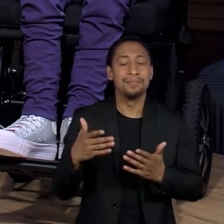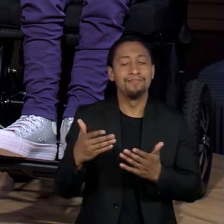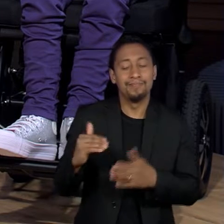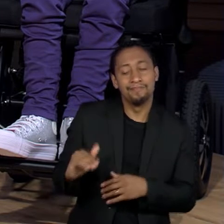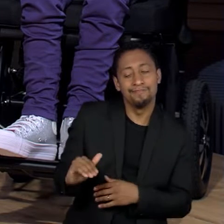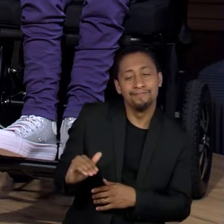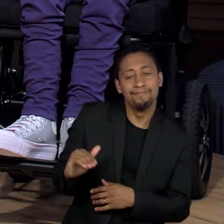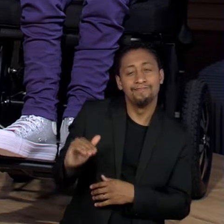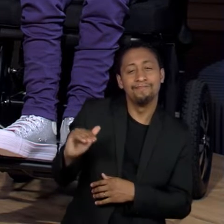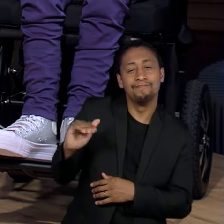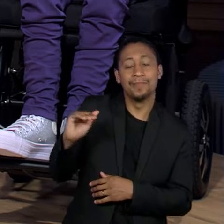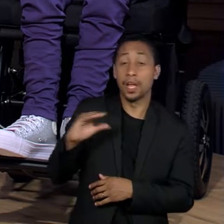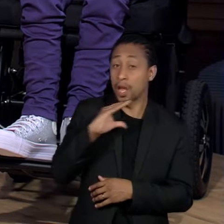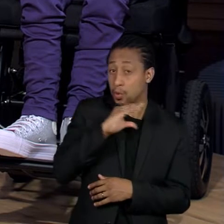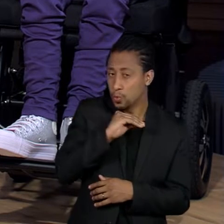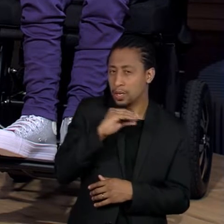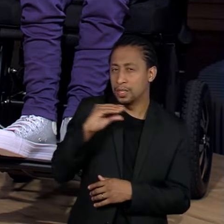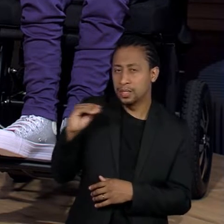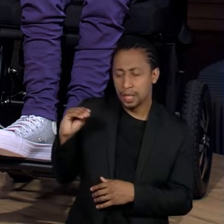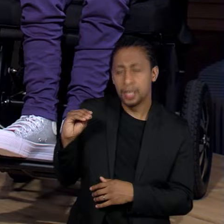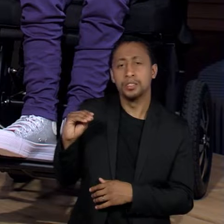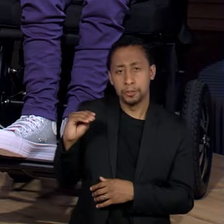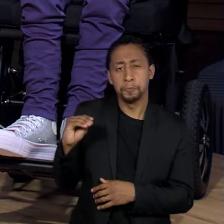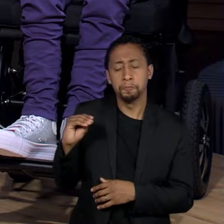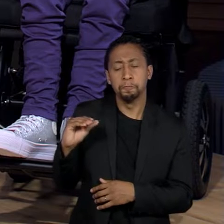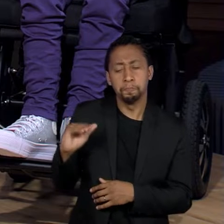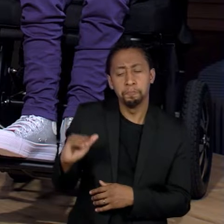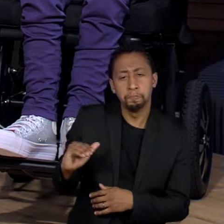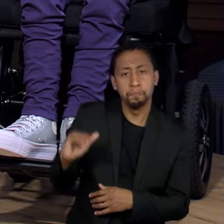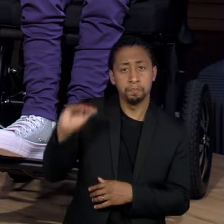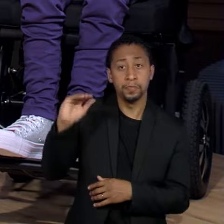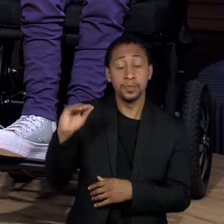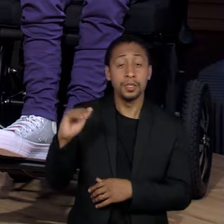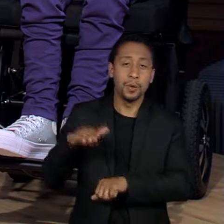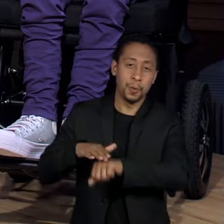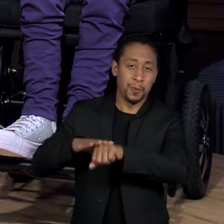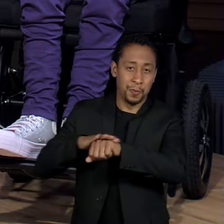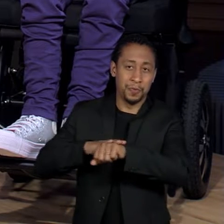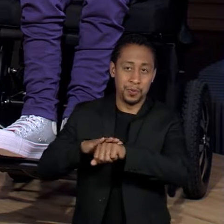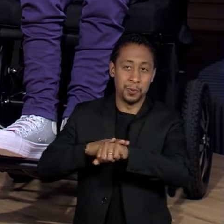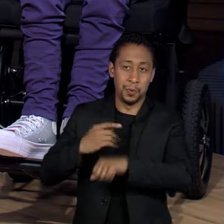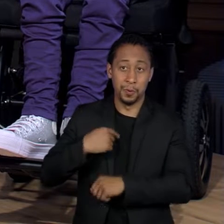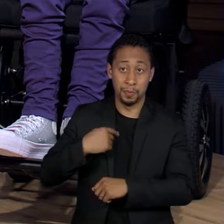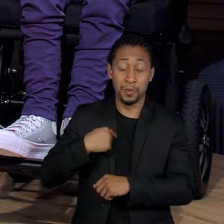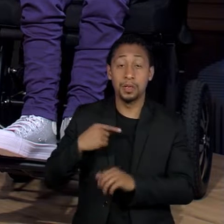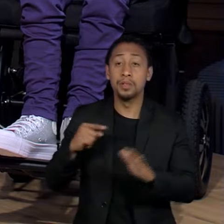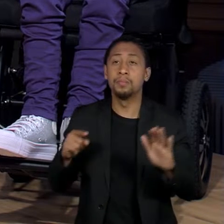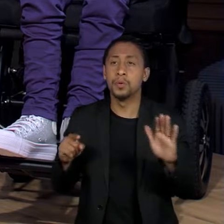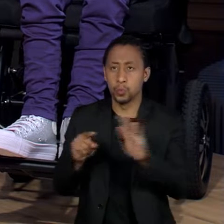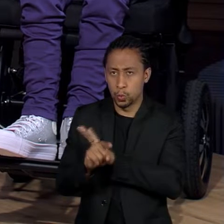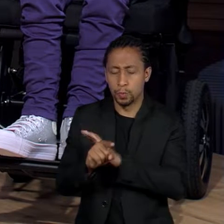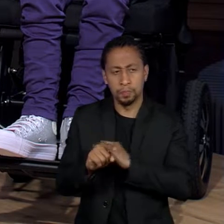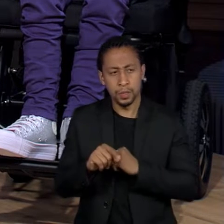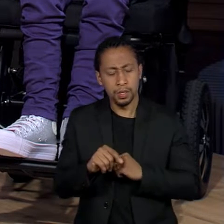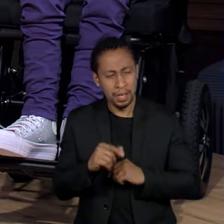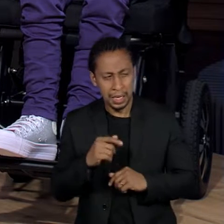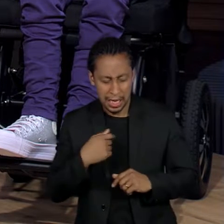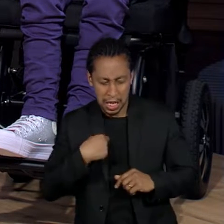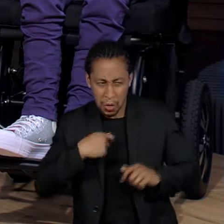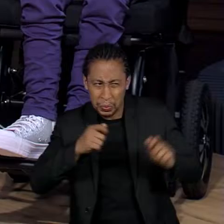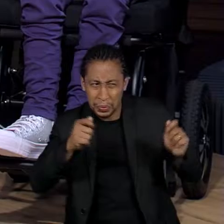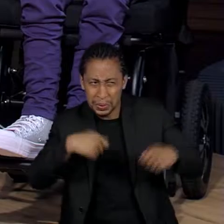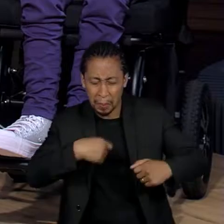adolescência e ele veio falar se ele podia cozinhar, porque eu sempre falo muito de